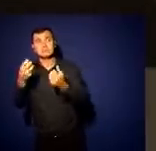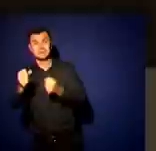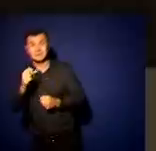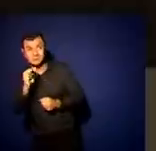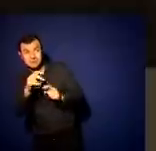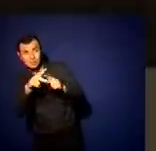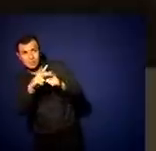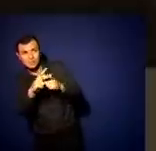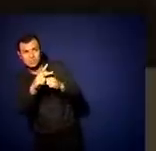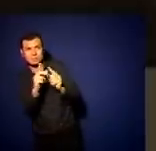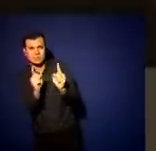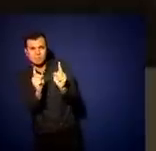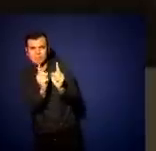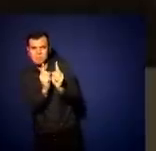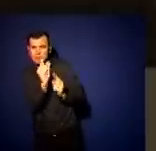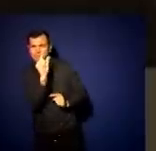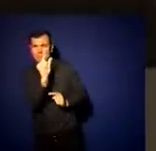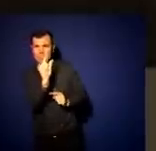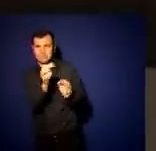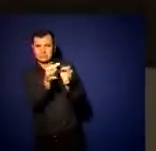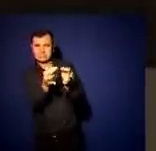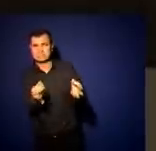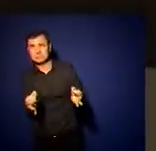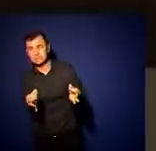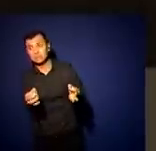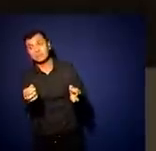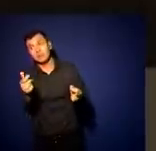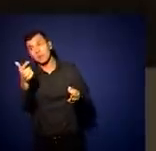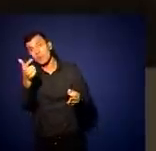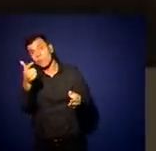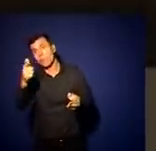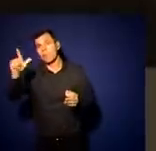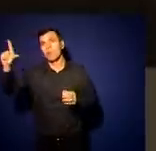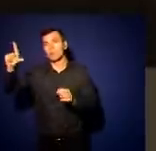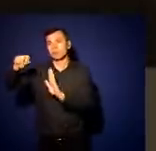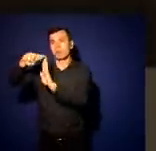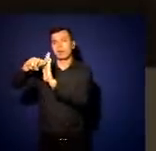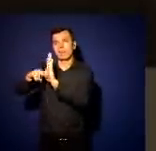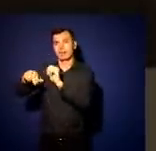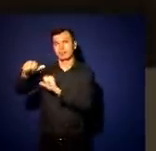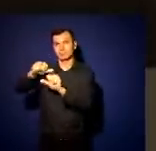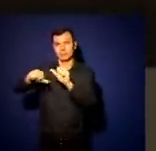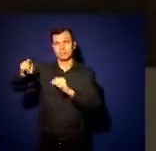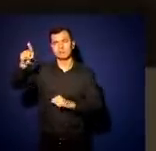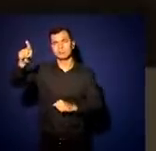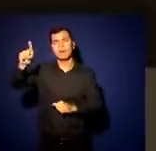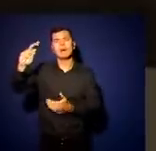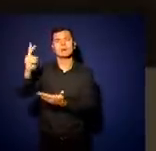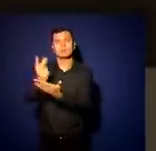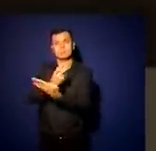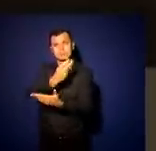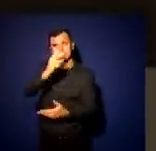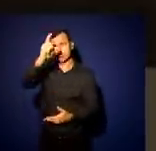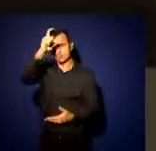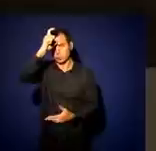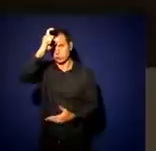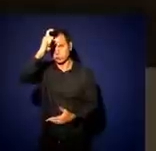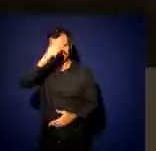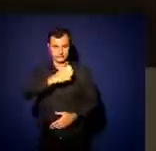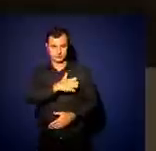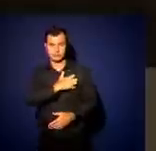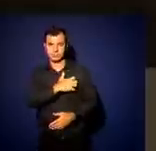pequena junto com arcabouço fiscal incrível né O que aconteceu na Turquia na Turquia e na Argentina